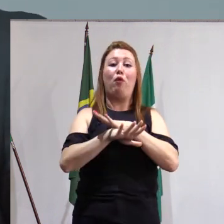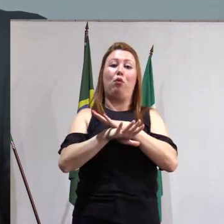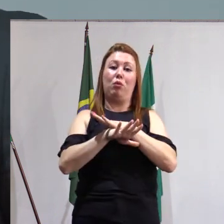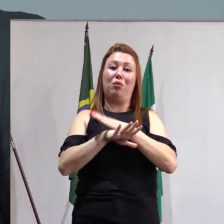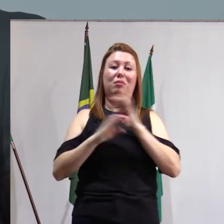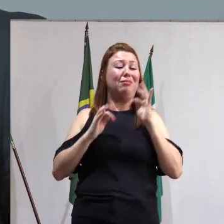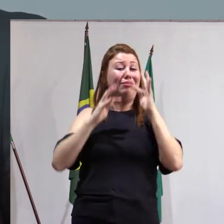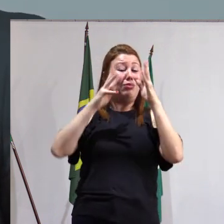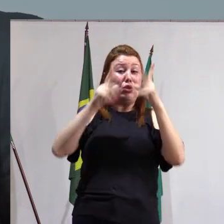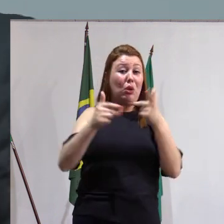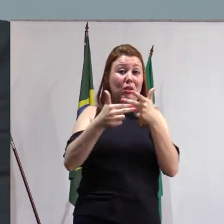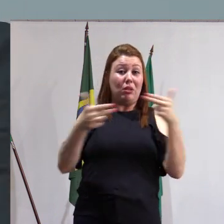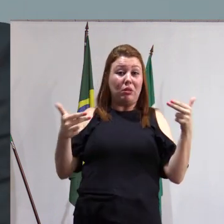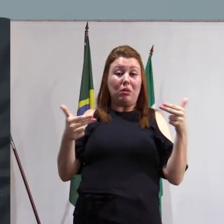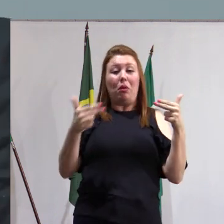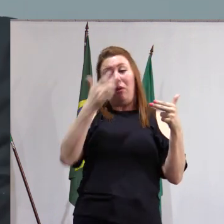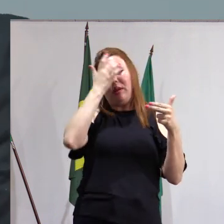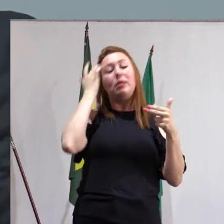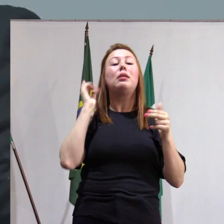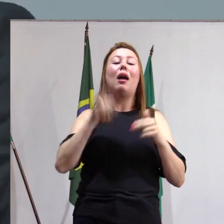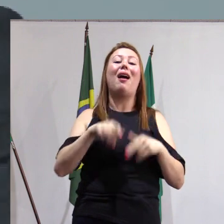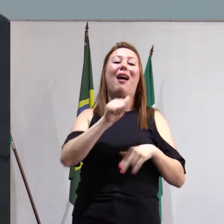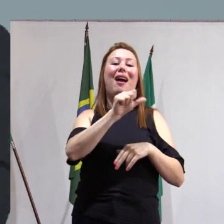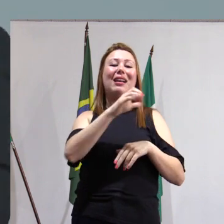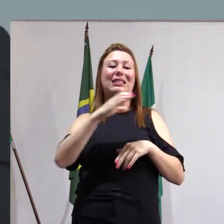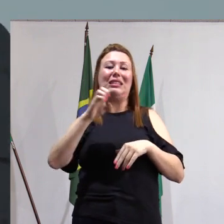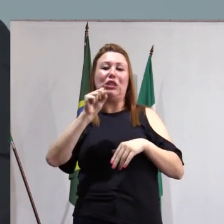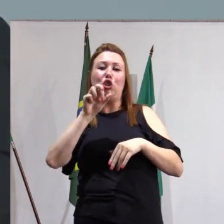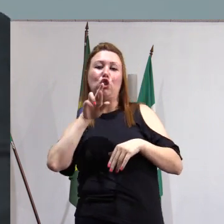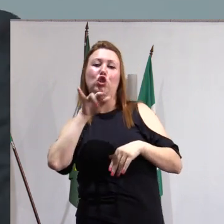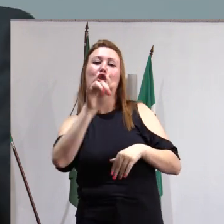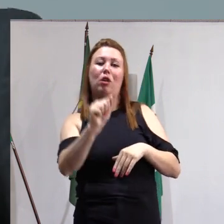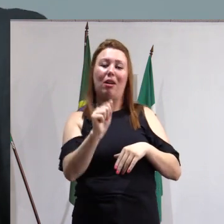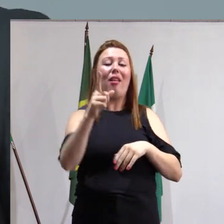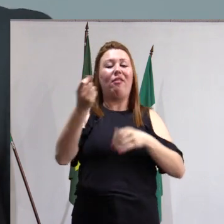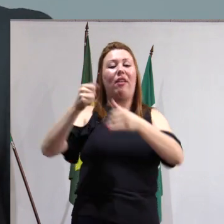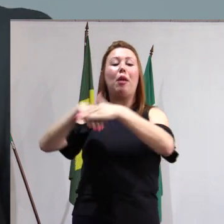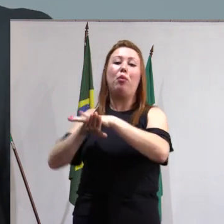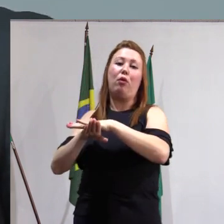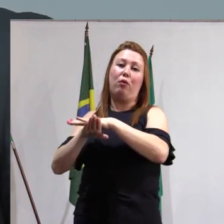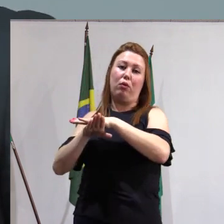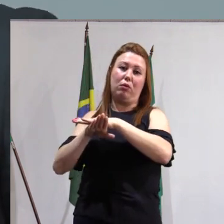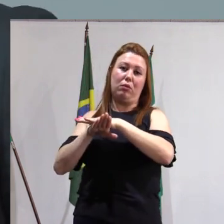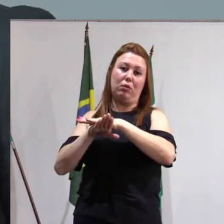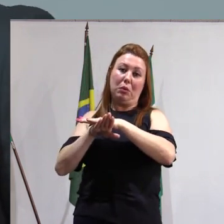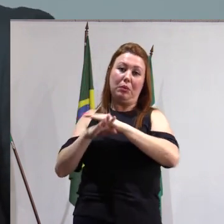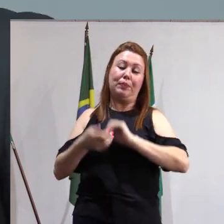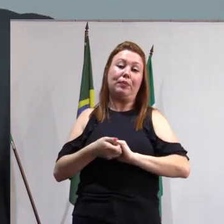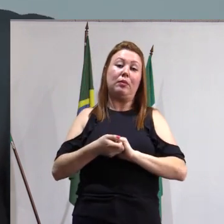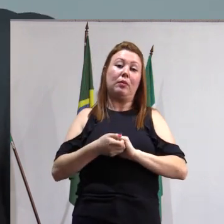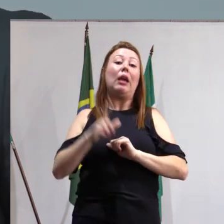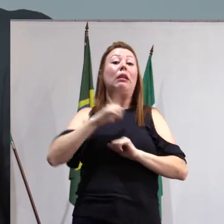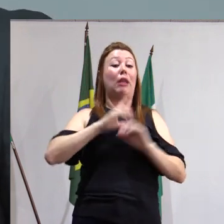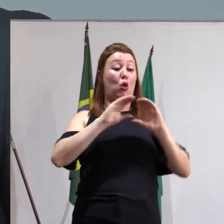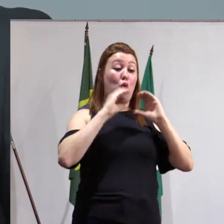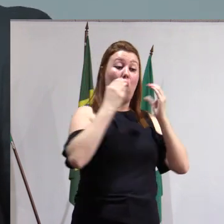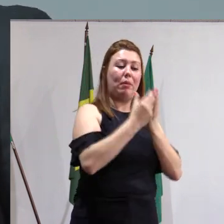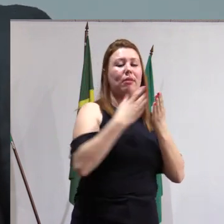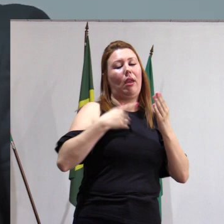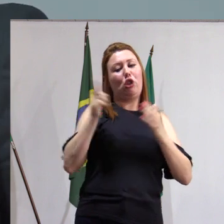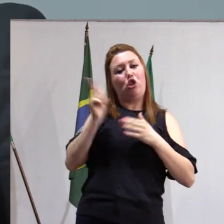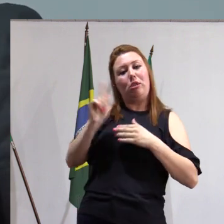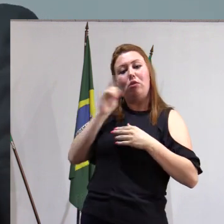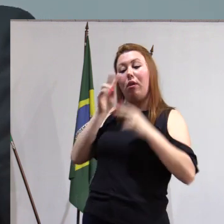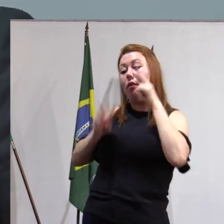as receitas que hoje seriam acessórias vão para esse fundo, que será gerido aí pelo comitê gestor, pela